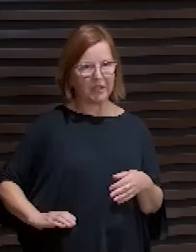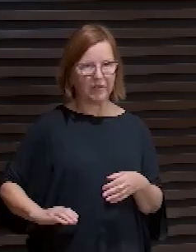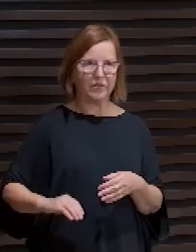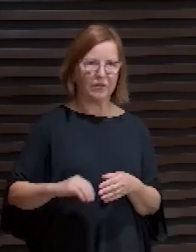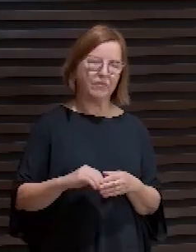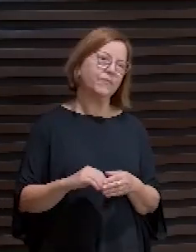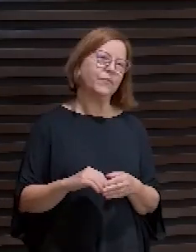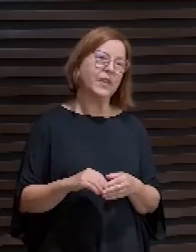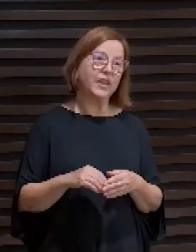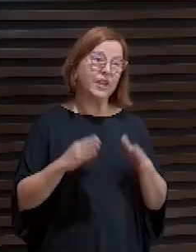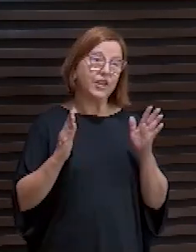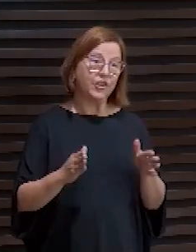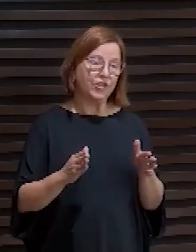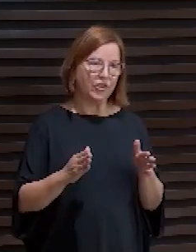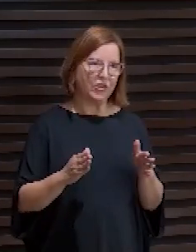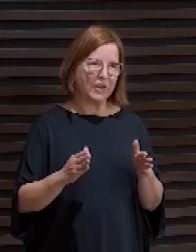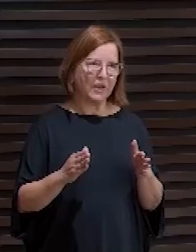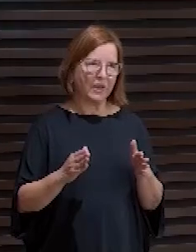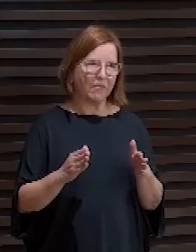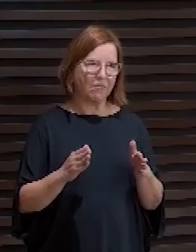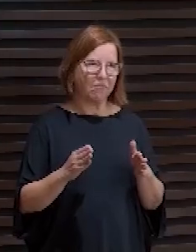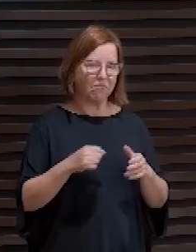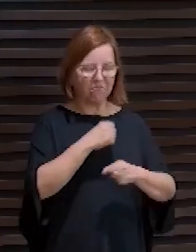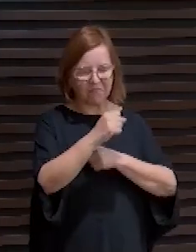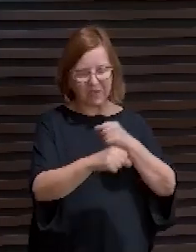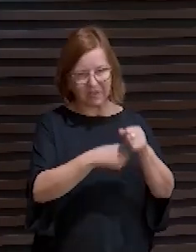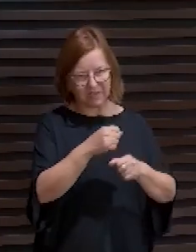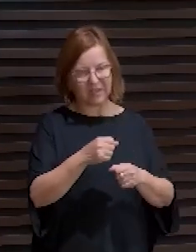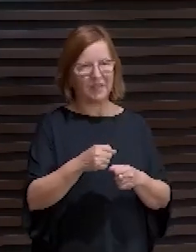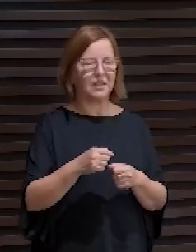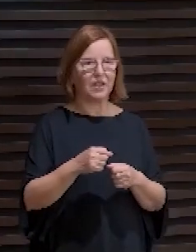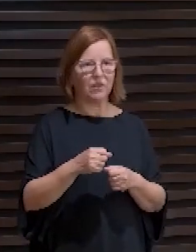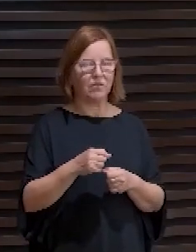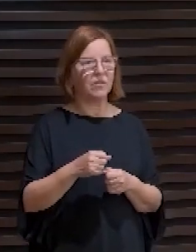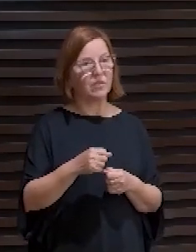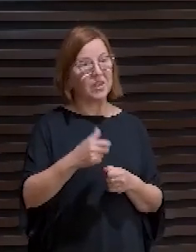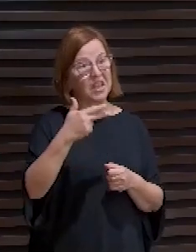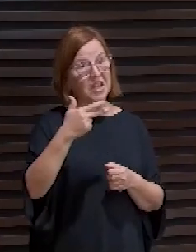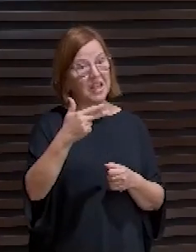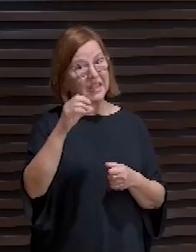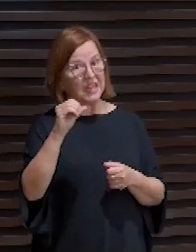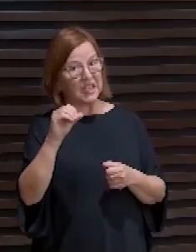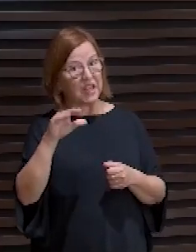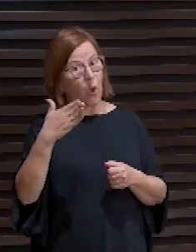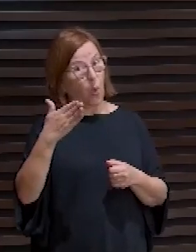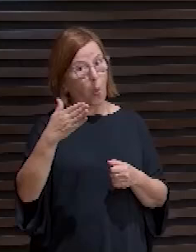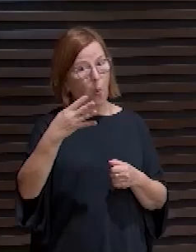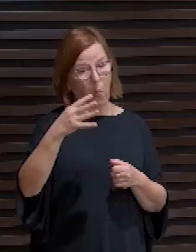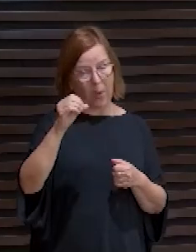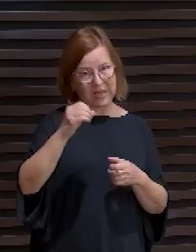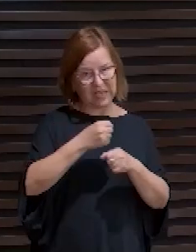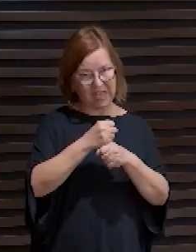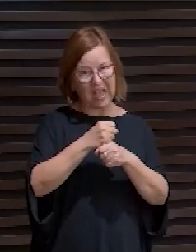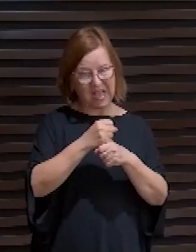4 décadas desde a morte e ressurreição de Jesus Cristo. E esses cristãos haviam perdido